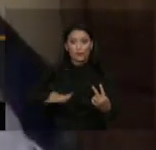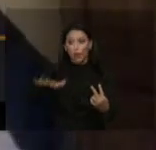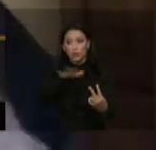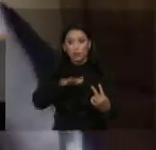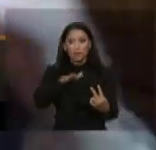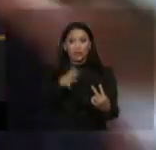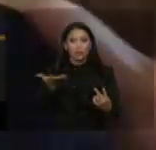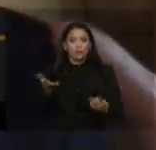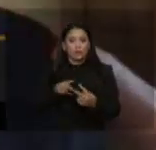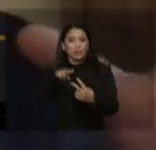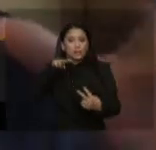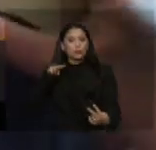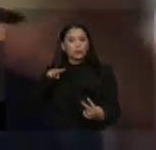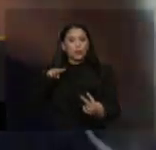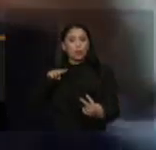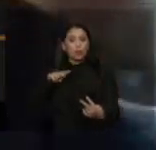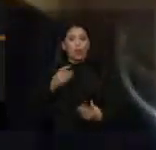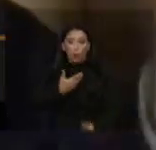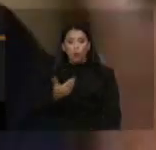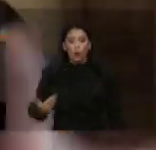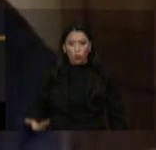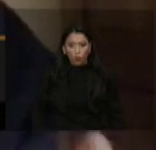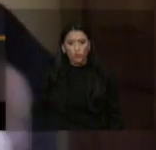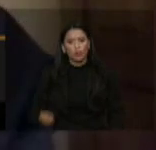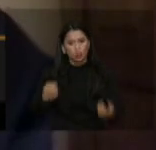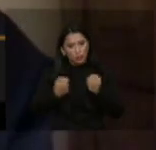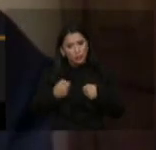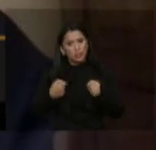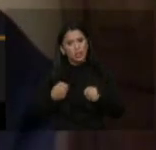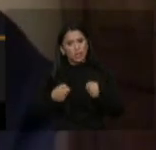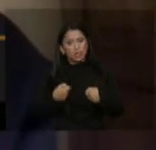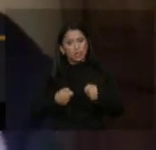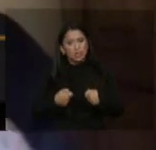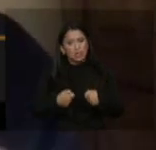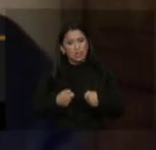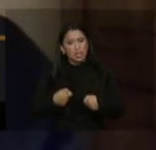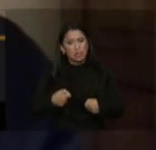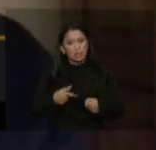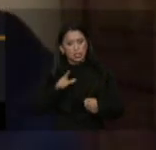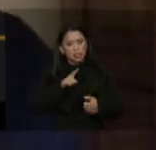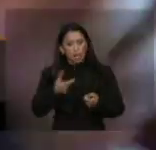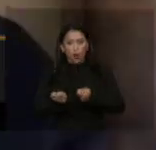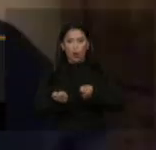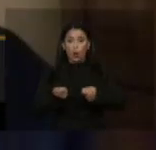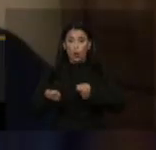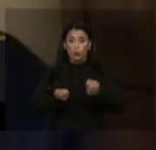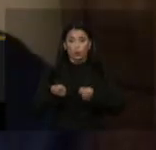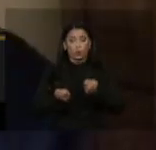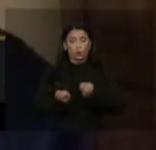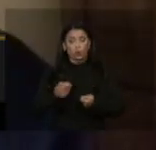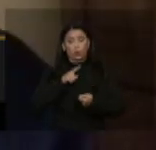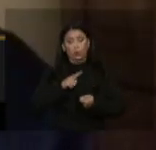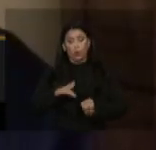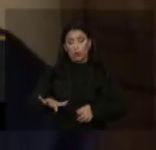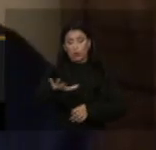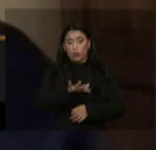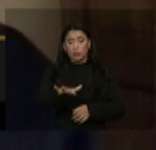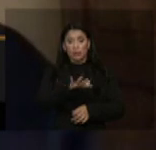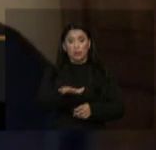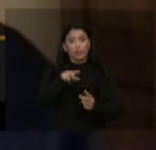a soberania do Estado deve também dominar esse espaço virtual sobre tudo quando os efeitos produzidos